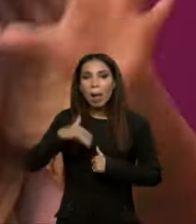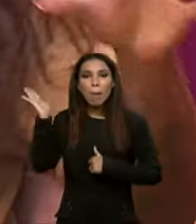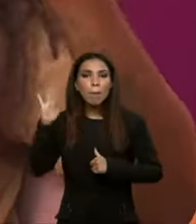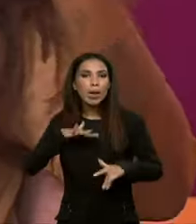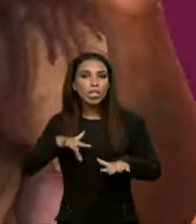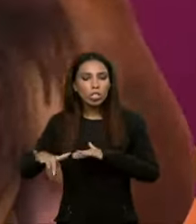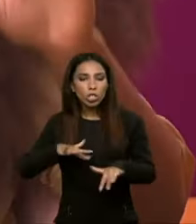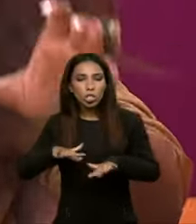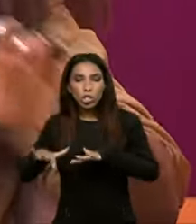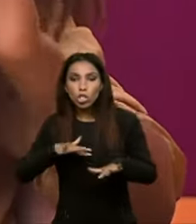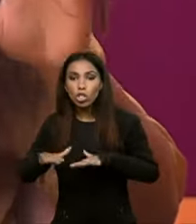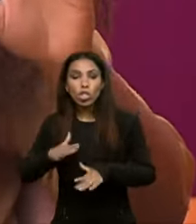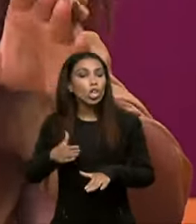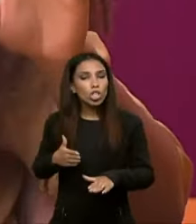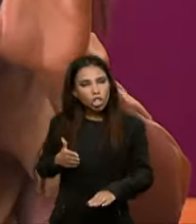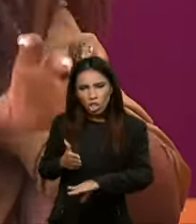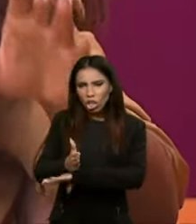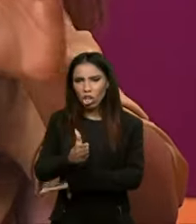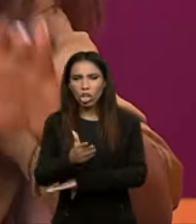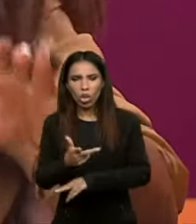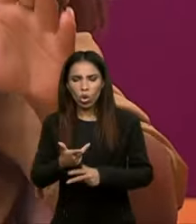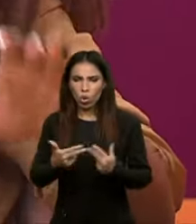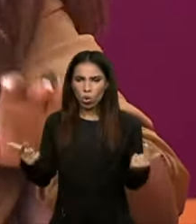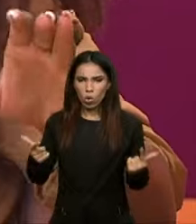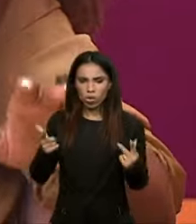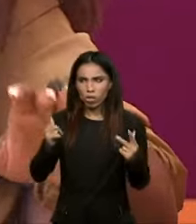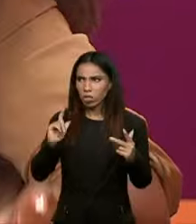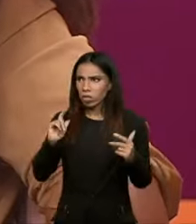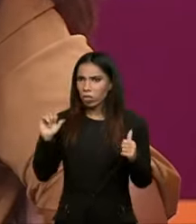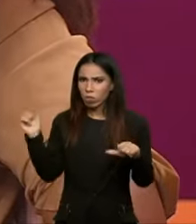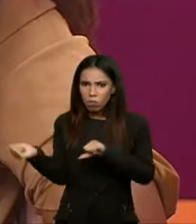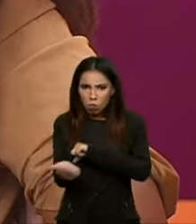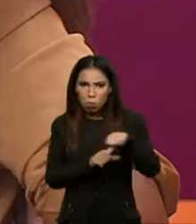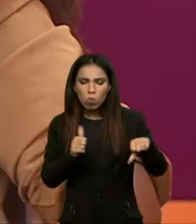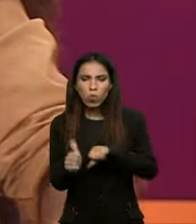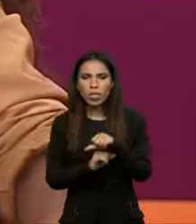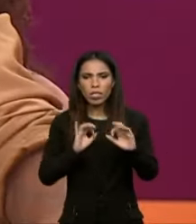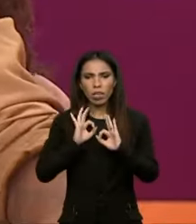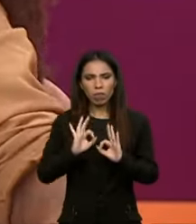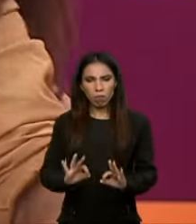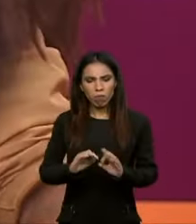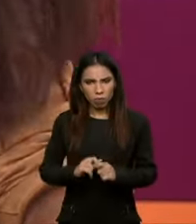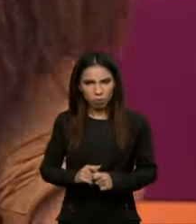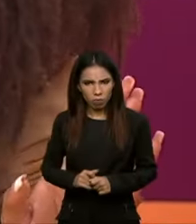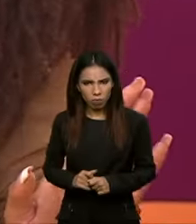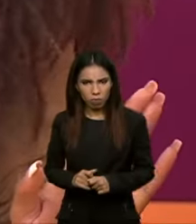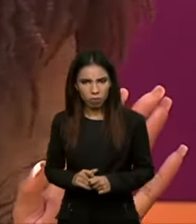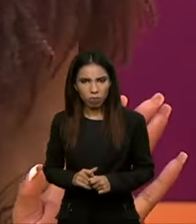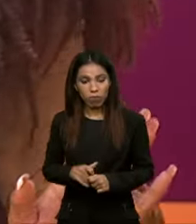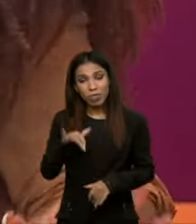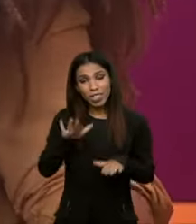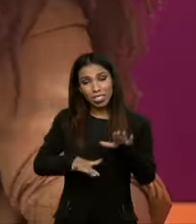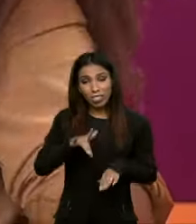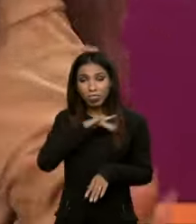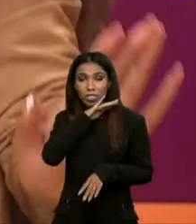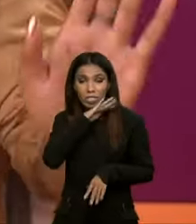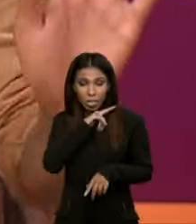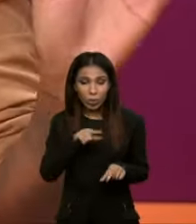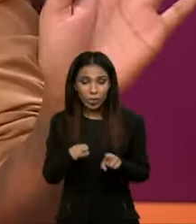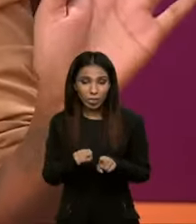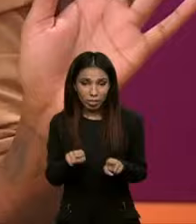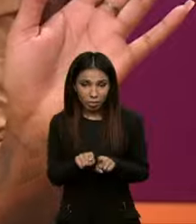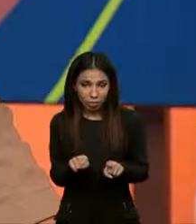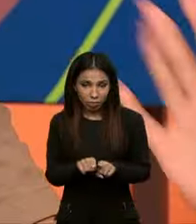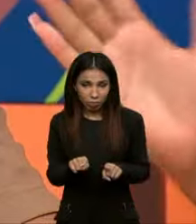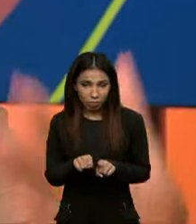mais movimentar. É onde chegar e fazer as coisas não ficarem do jeito que elas estão. Isso aí, às vezes é bom, mas às vezes é ruim também. Arrasou muito. Mas é o que ele